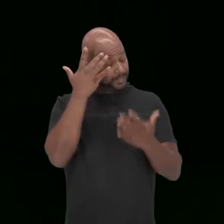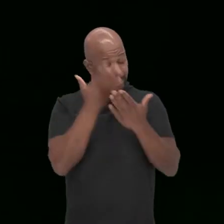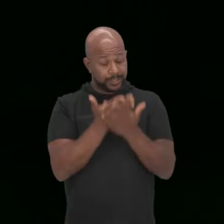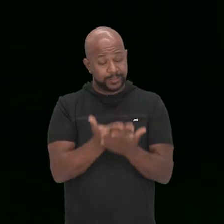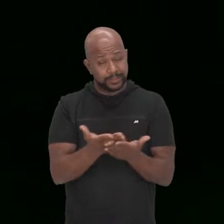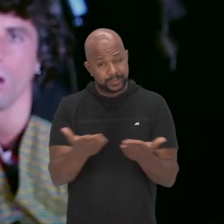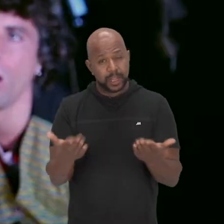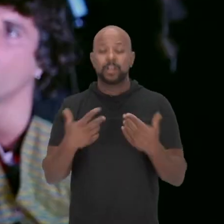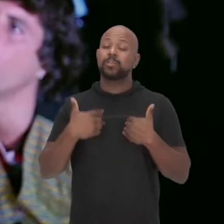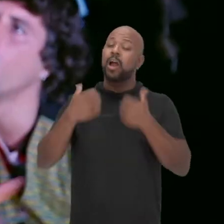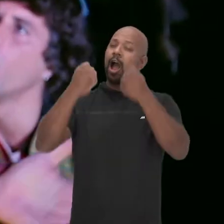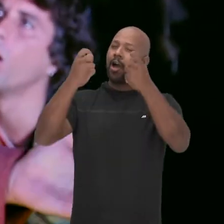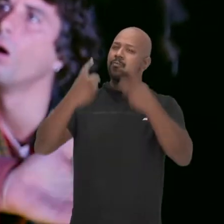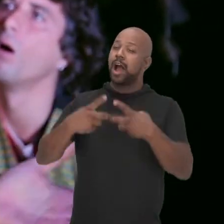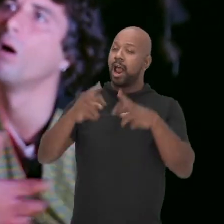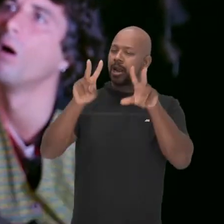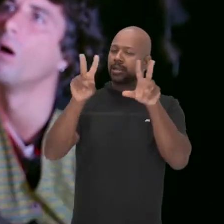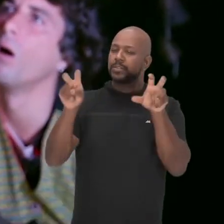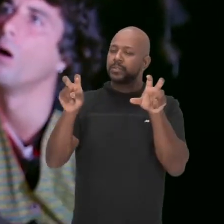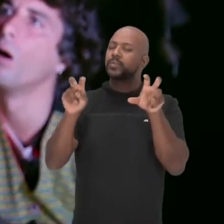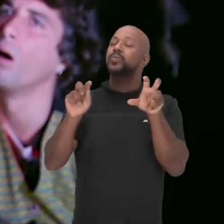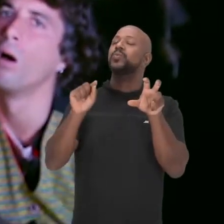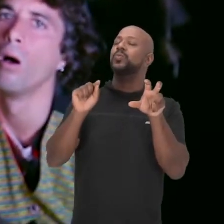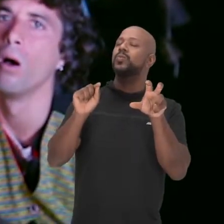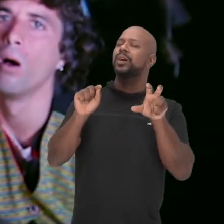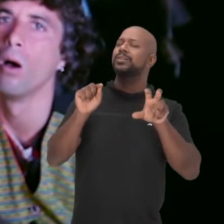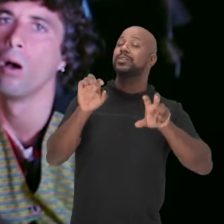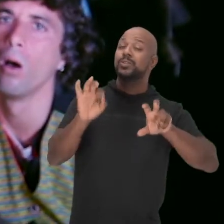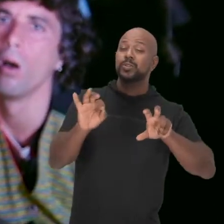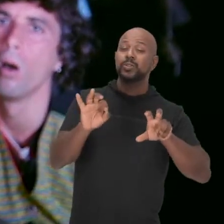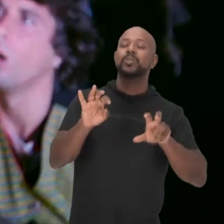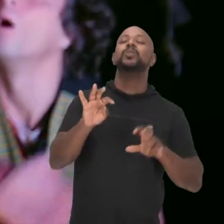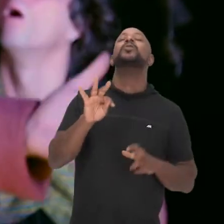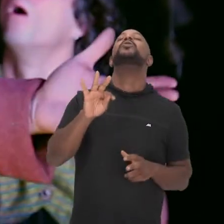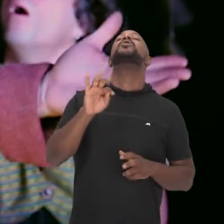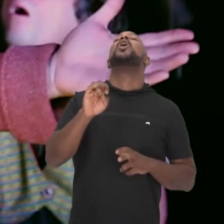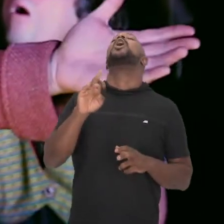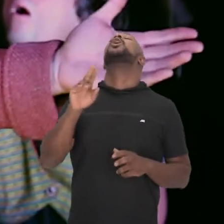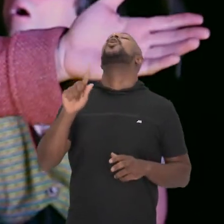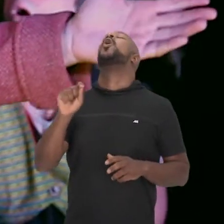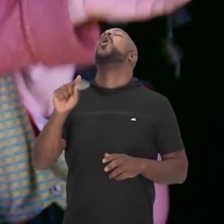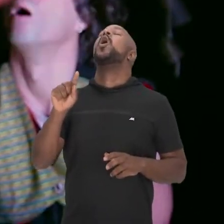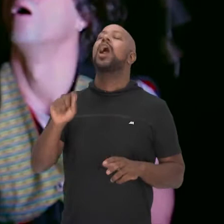Senhoras e senhores, eu estou falando nada mais nem nada menos do Tônico